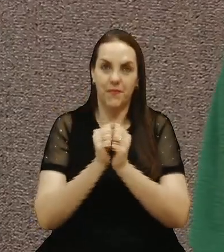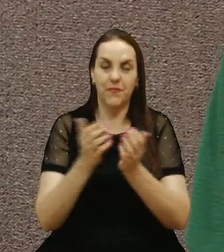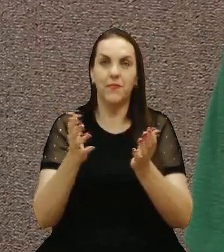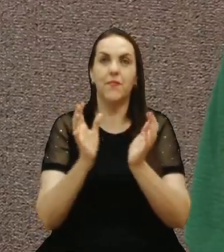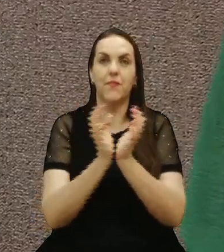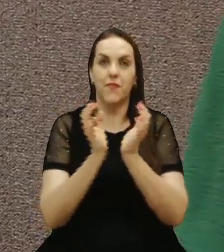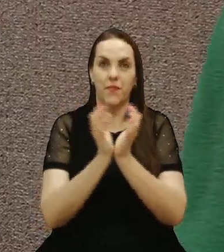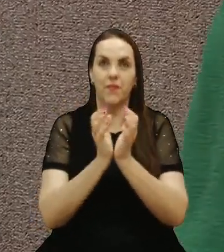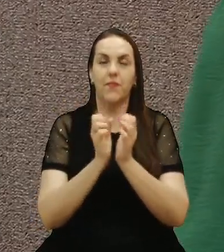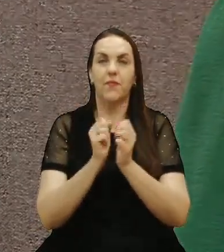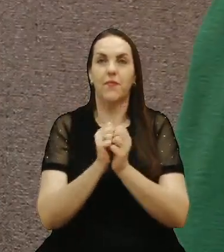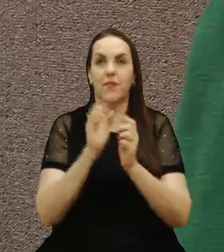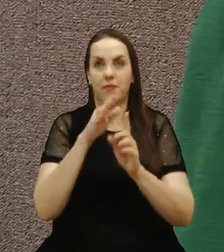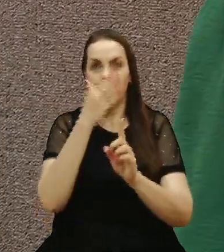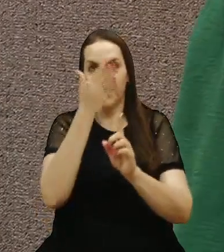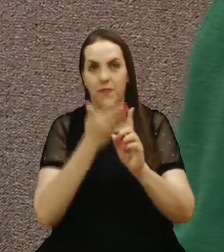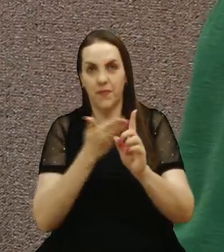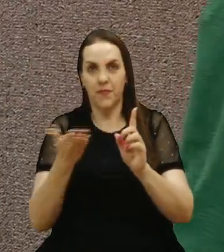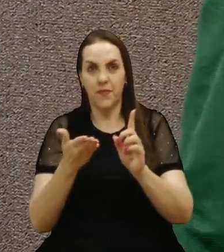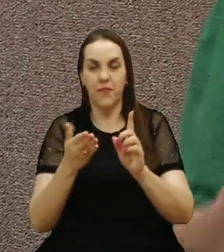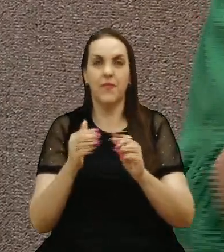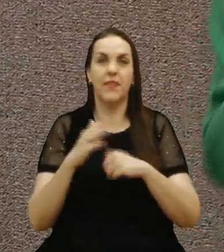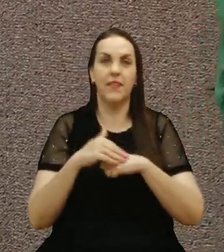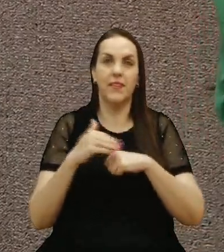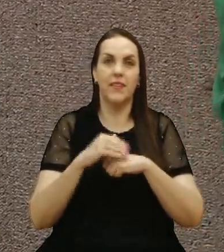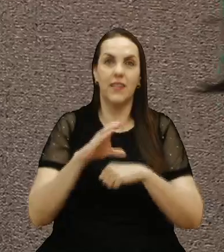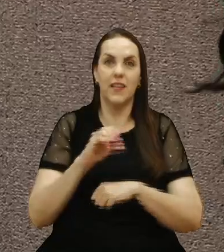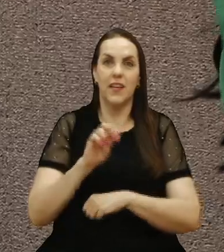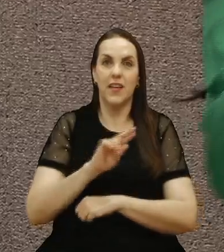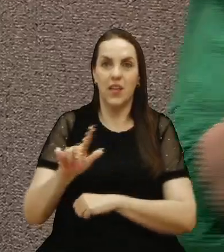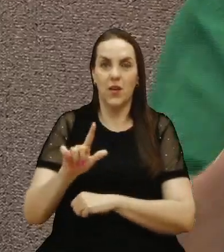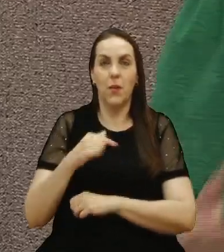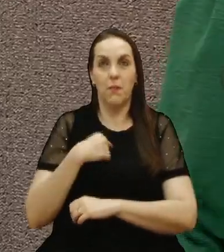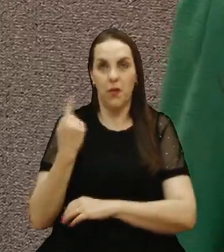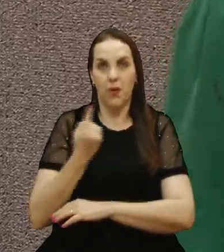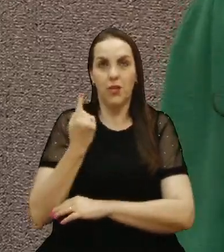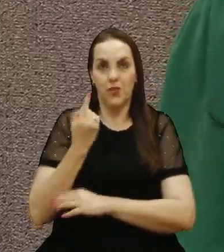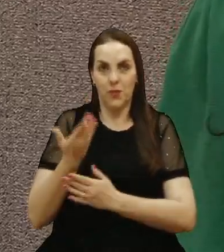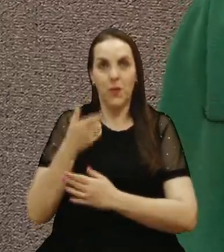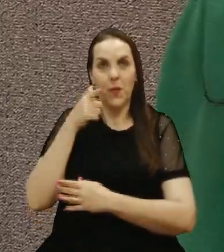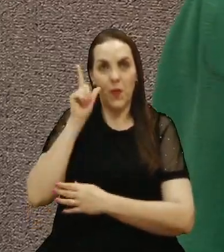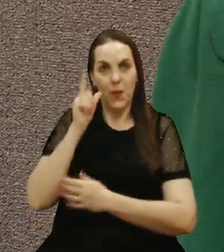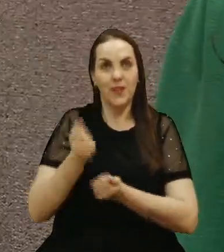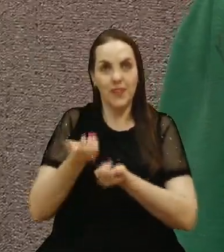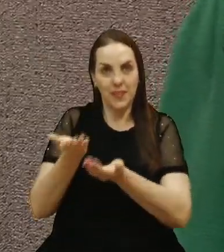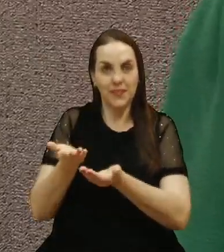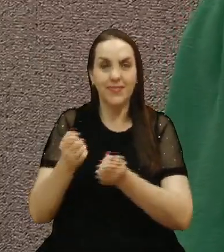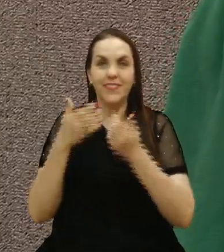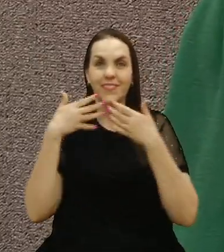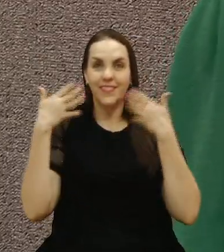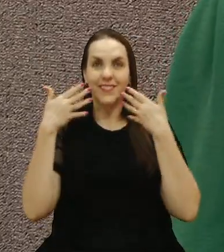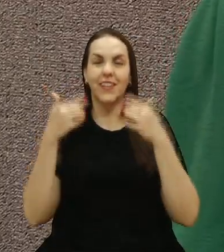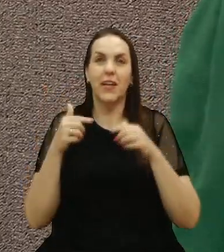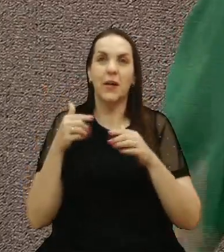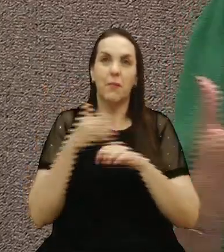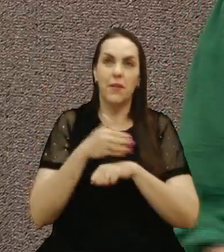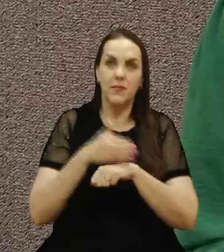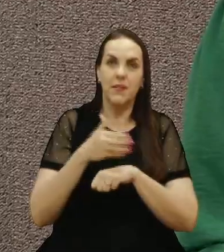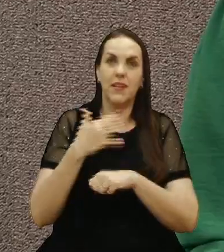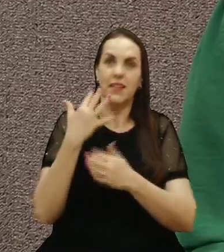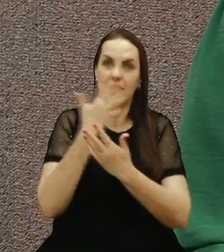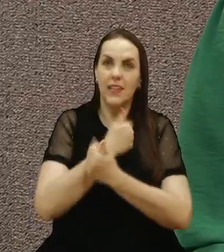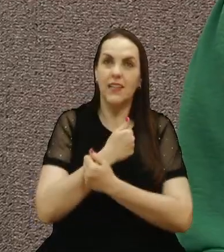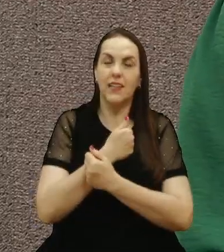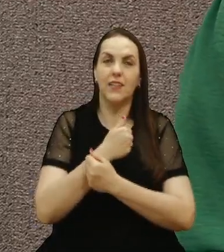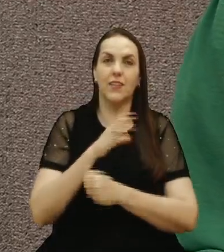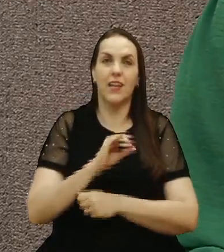nesse voto de congratulações para a nossa querida Carol, mas que o meu individual já entreguei ontem, tive a alegria de participar, foi lindo, a Carol ficou muito